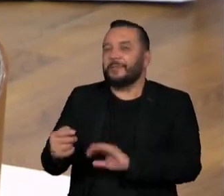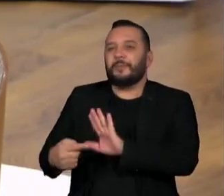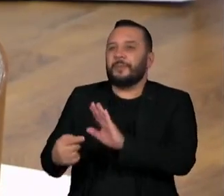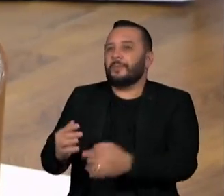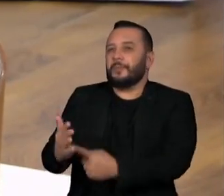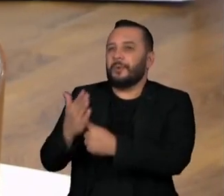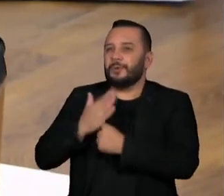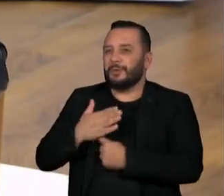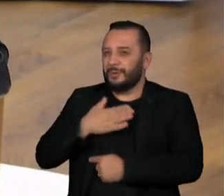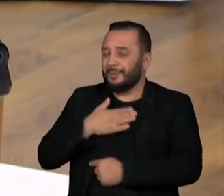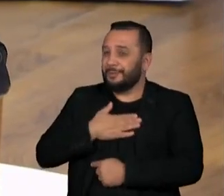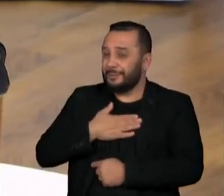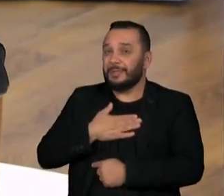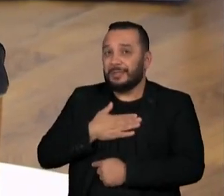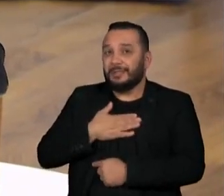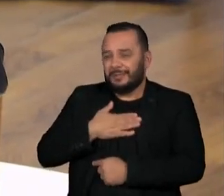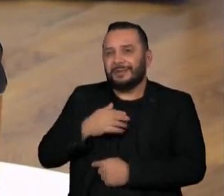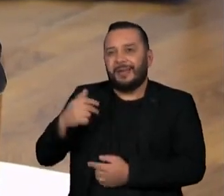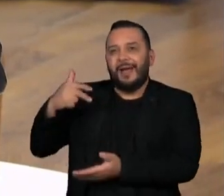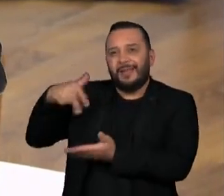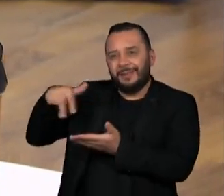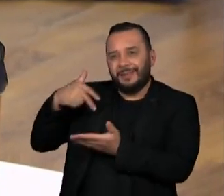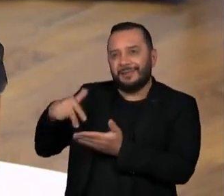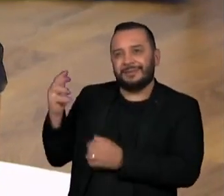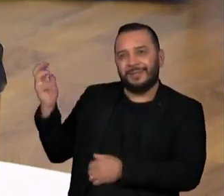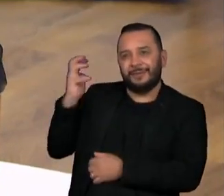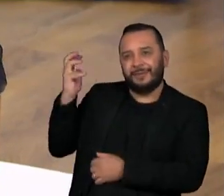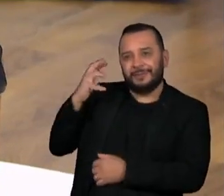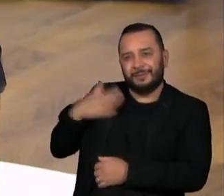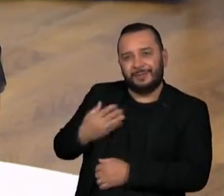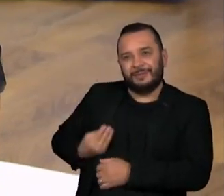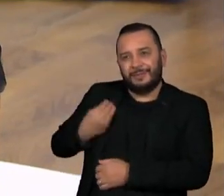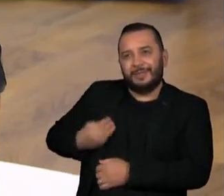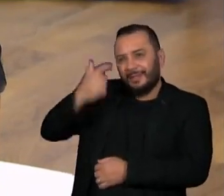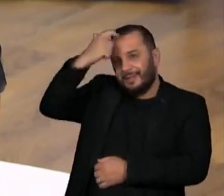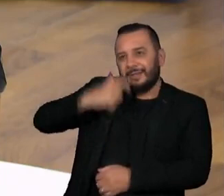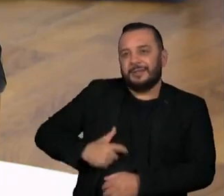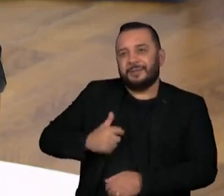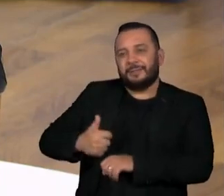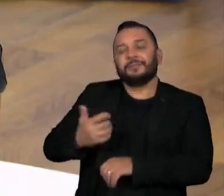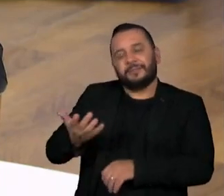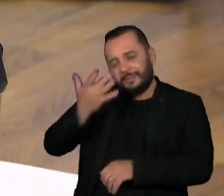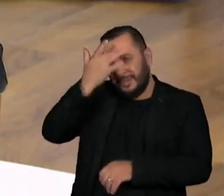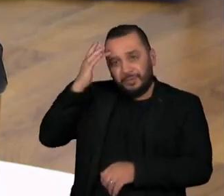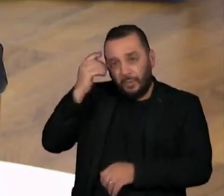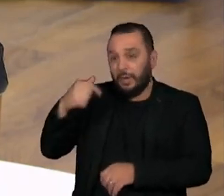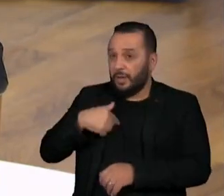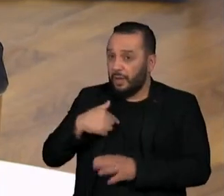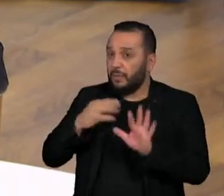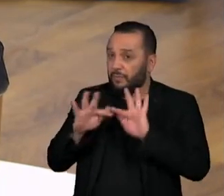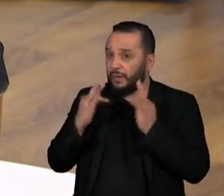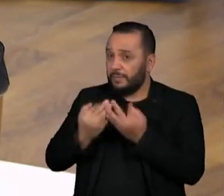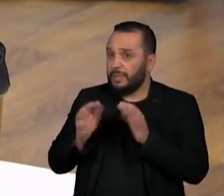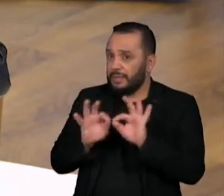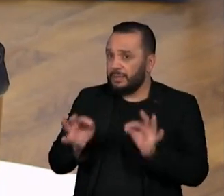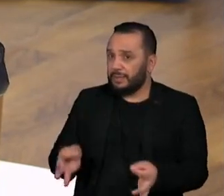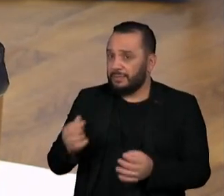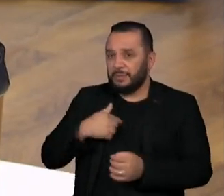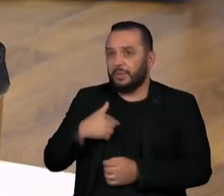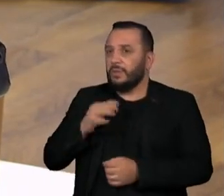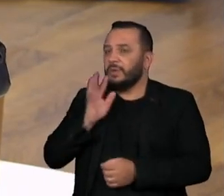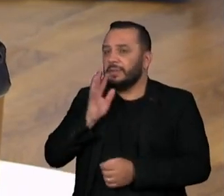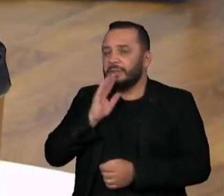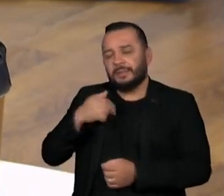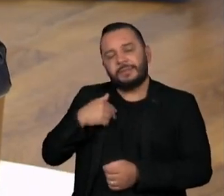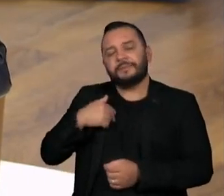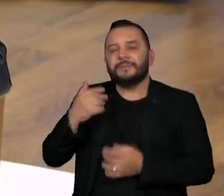que realmente, além de me formar como pessoa, como eu falei no início, eu sou de uma família muito simples, eu conheci o Teatro